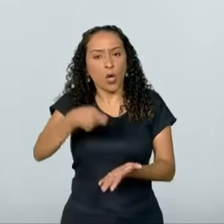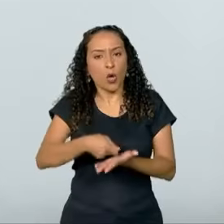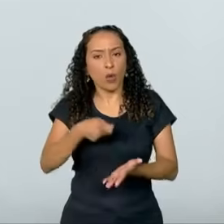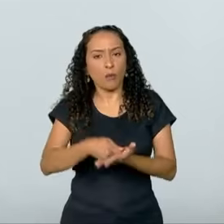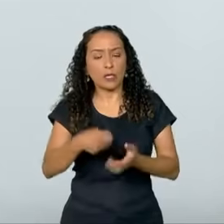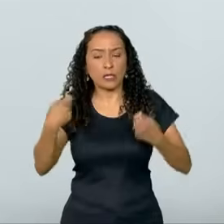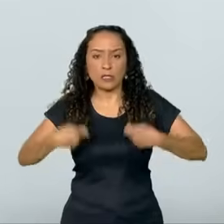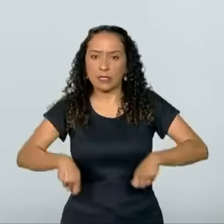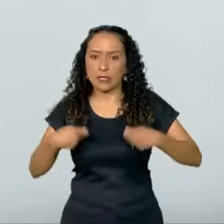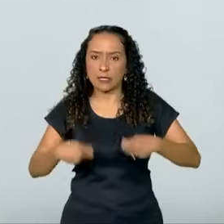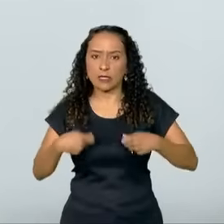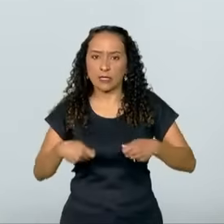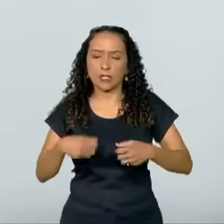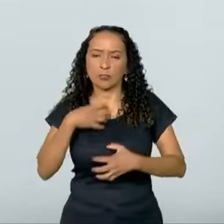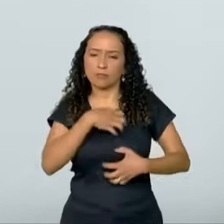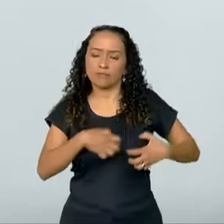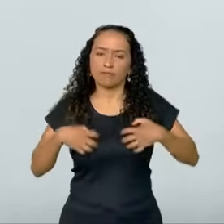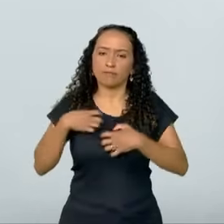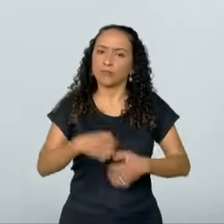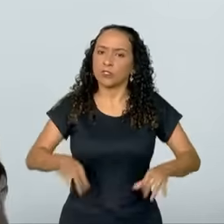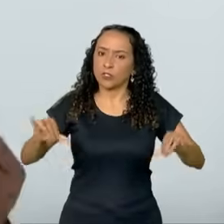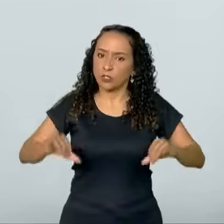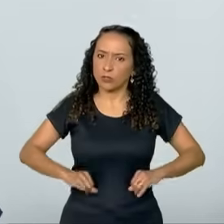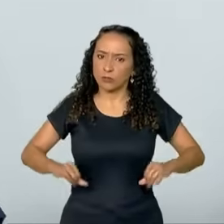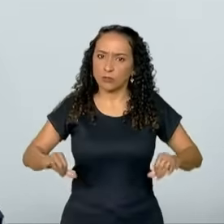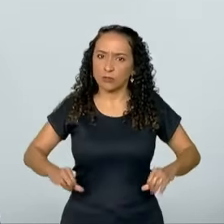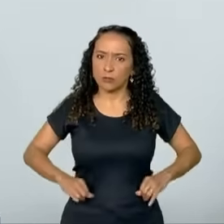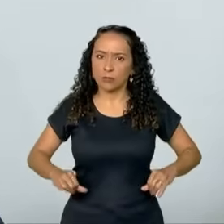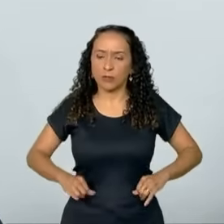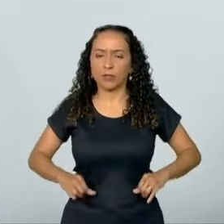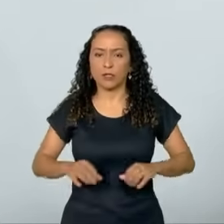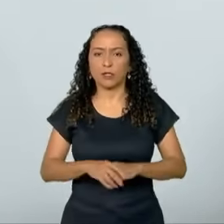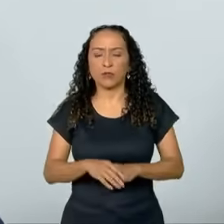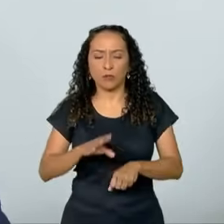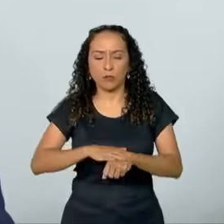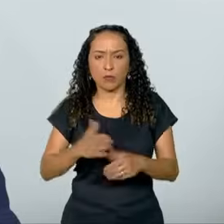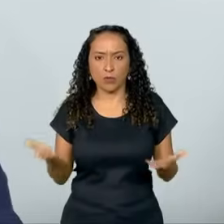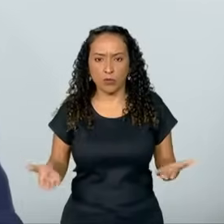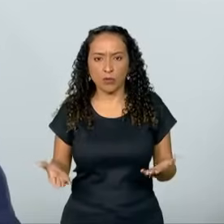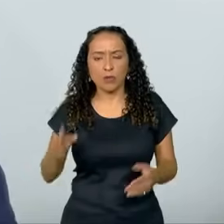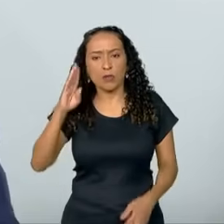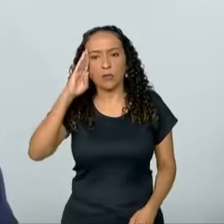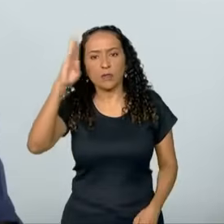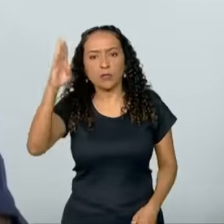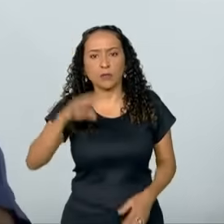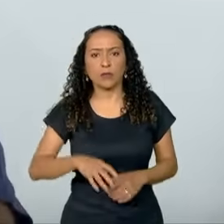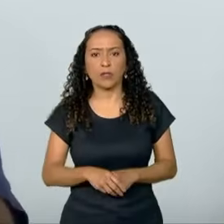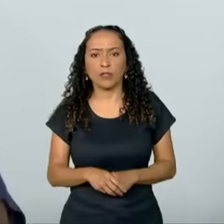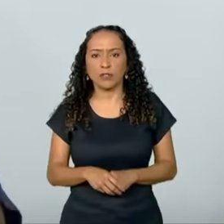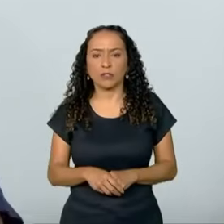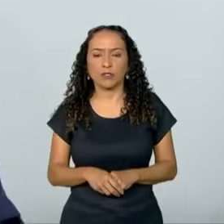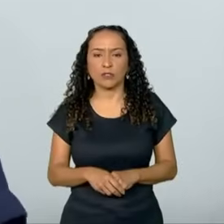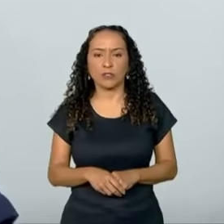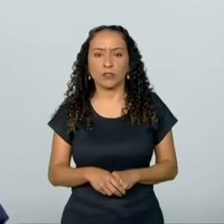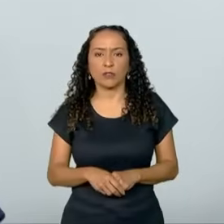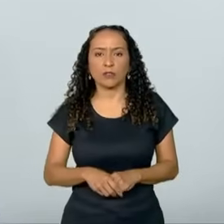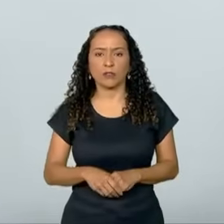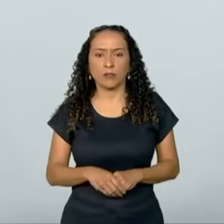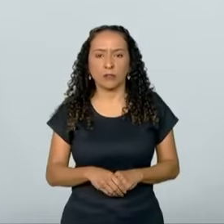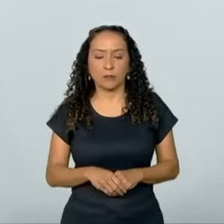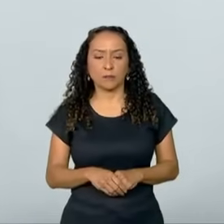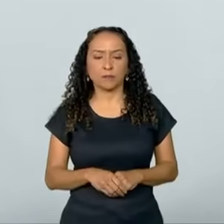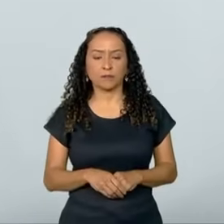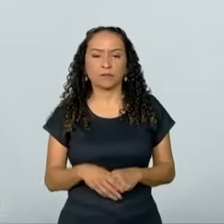cobrança, da necessidade, da agonia, do sofrimento do povo gaúcho nesse momento, principalmente aqueles que, numa situação como